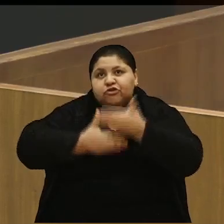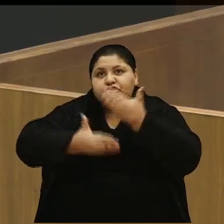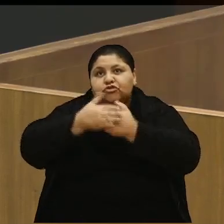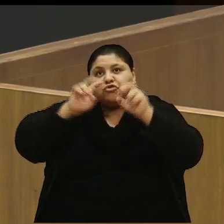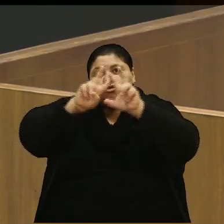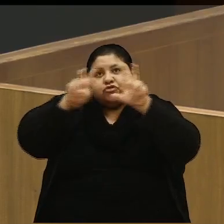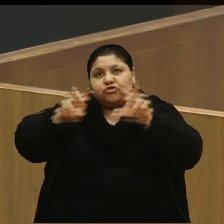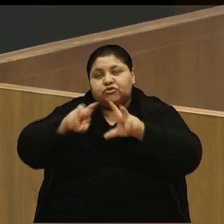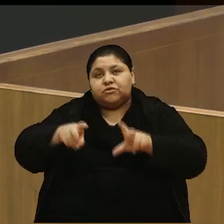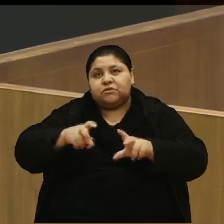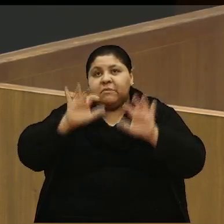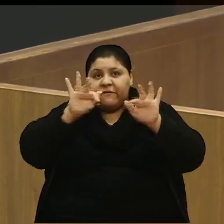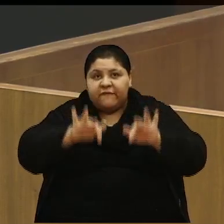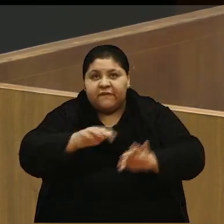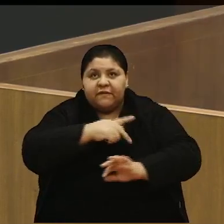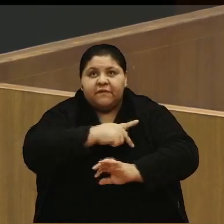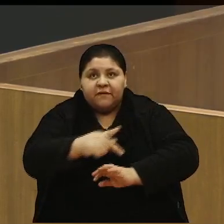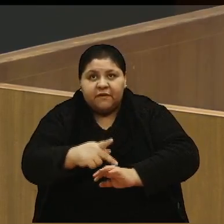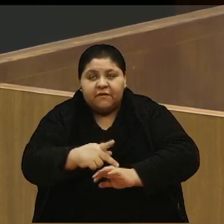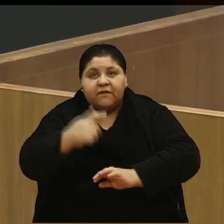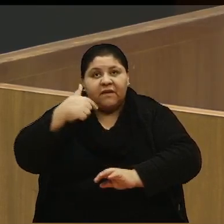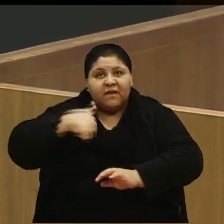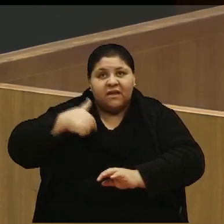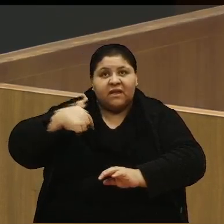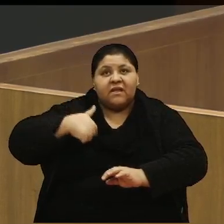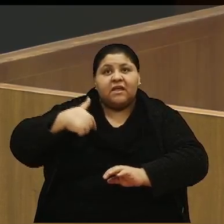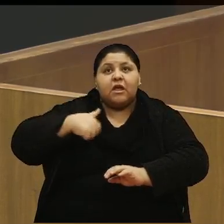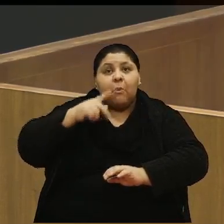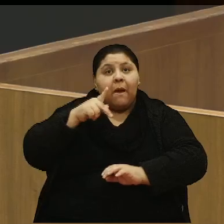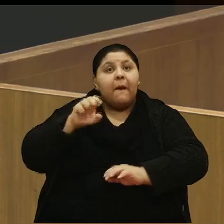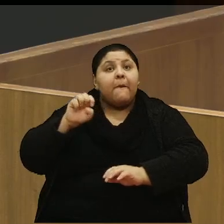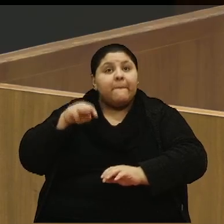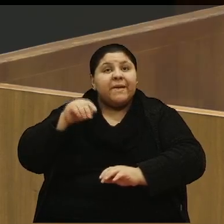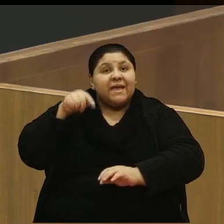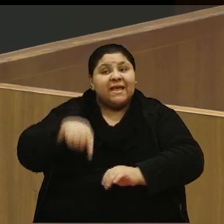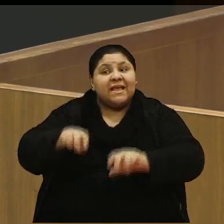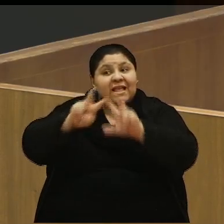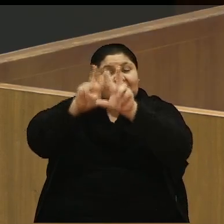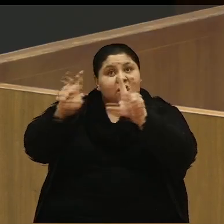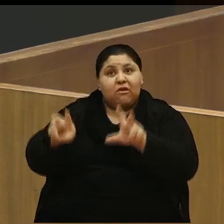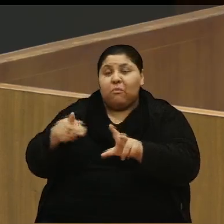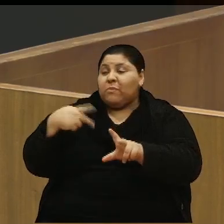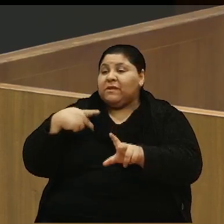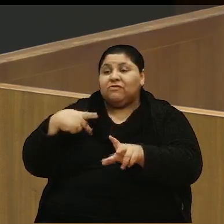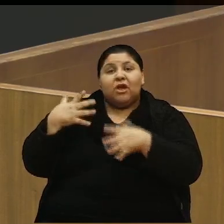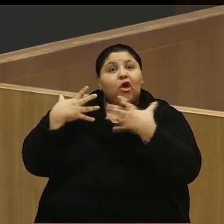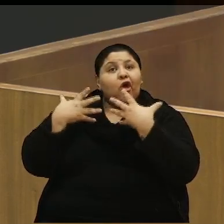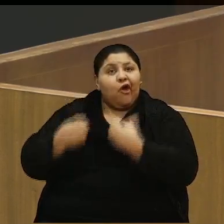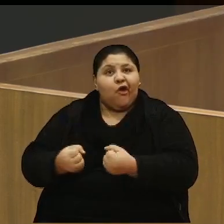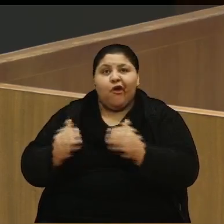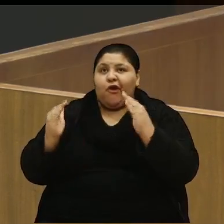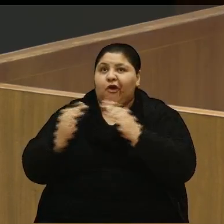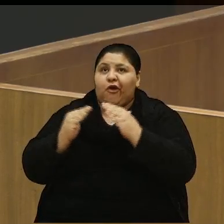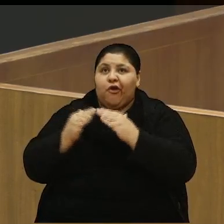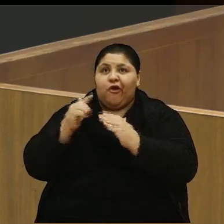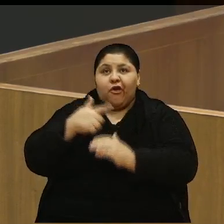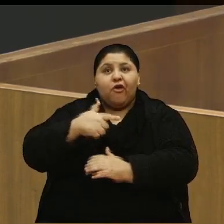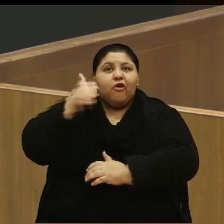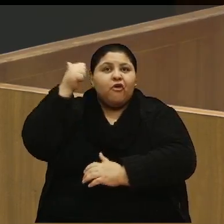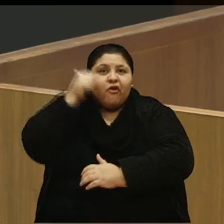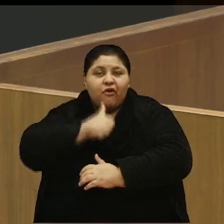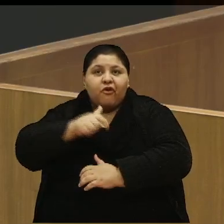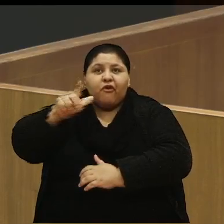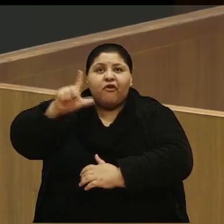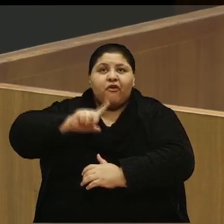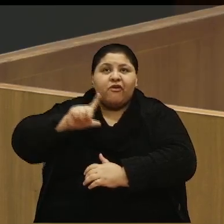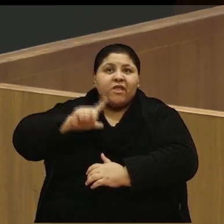quiserem para concluir, senhor presidente. Eu vou levar a PEN esse assunto, porque é inaceitável que uma casa com 7 vereadoras nós tenhamos